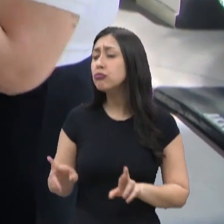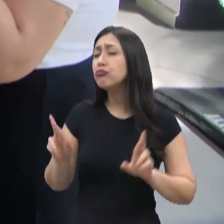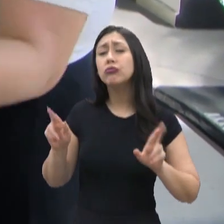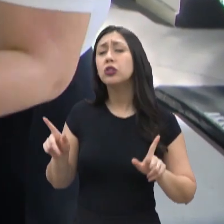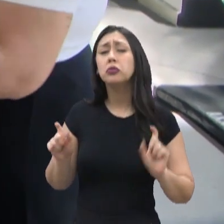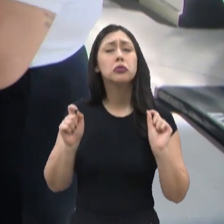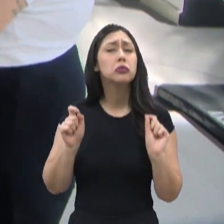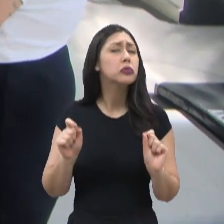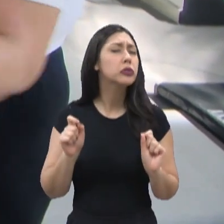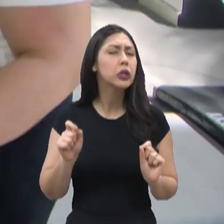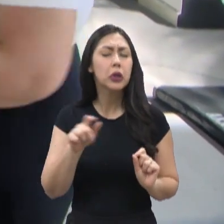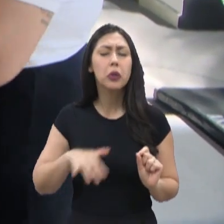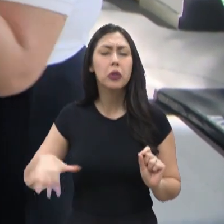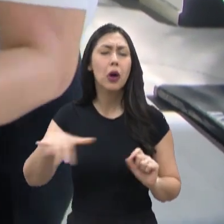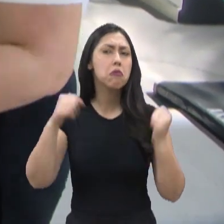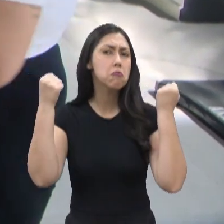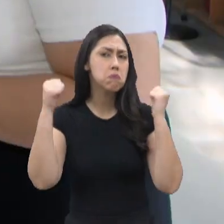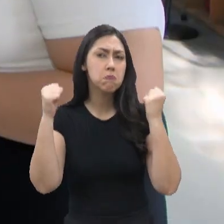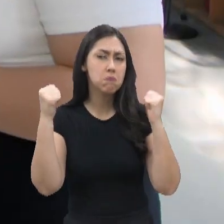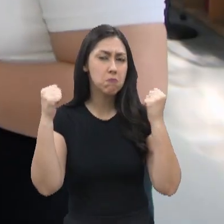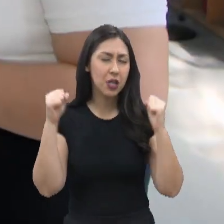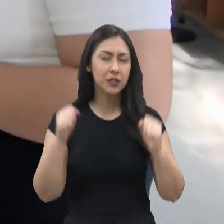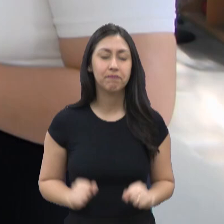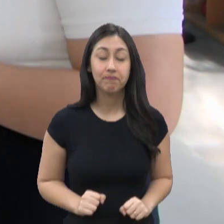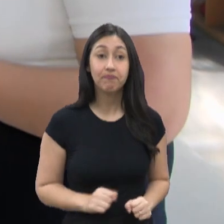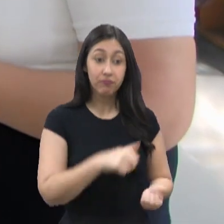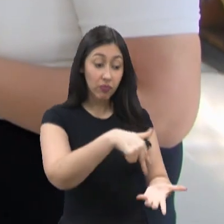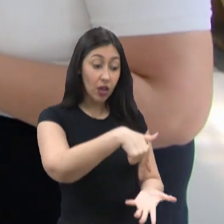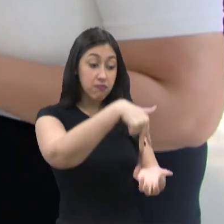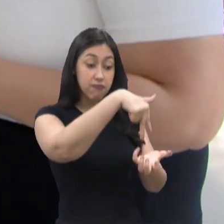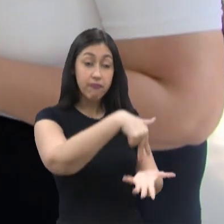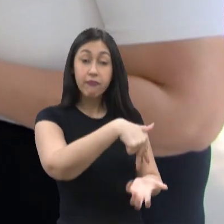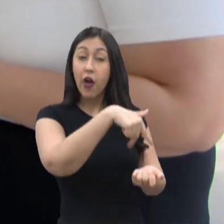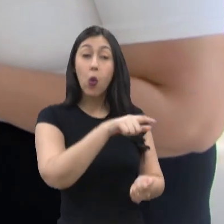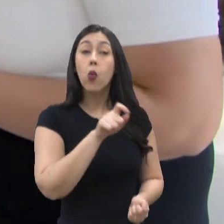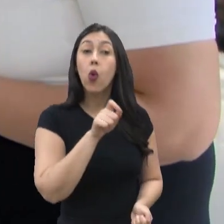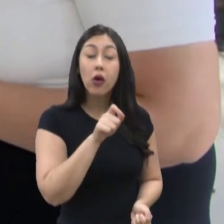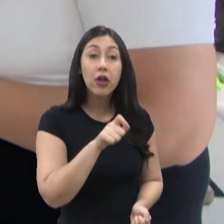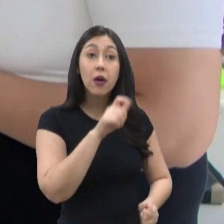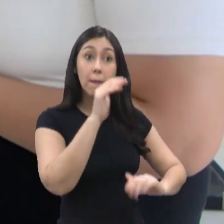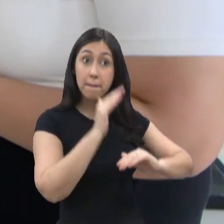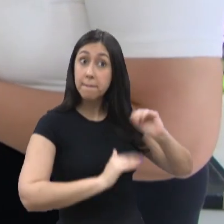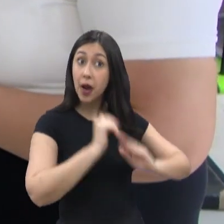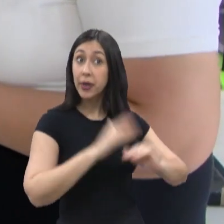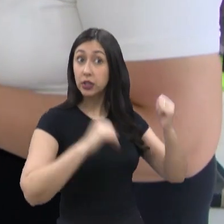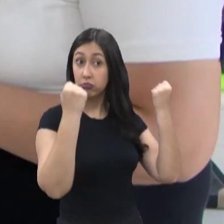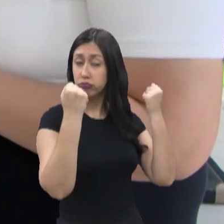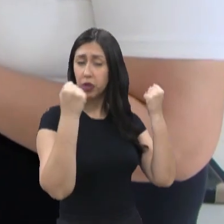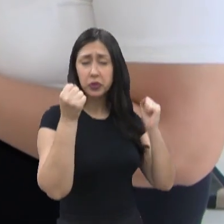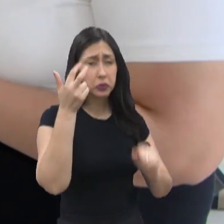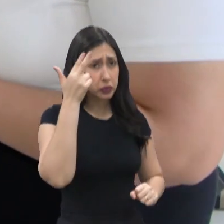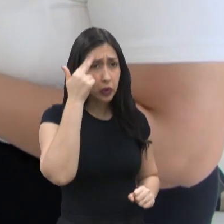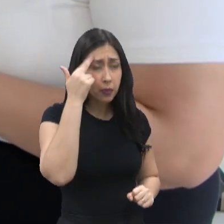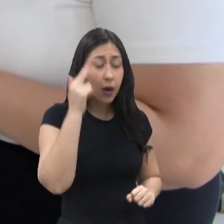calistenia ali dentro do mercado de academia, dentro dessa profissão? A calistenia, ela nada mais é do que uma atividade física, como qualquer outra,